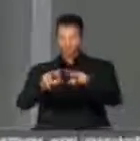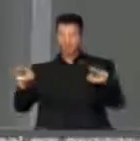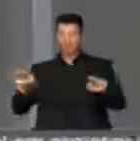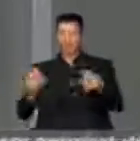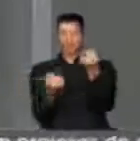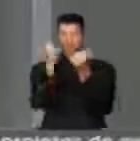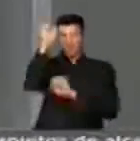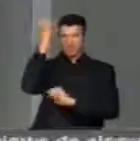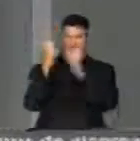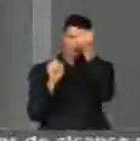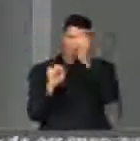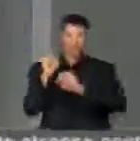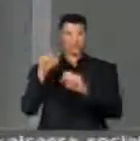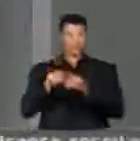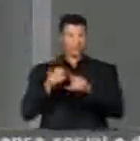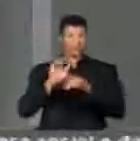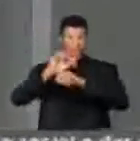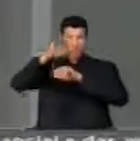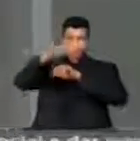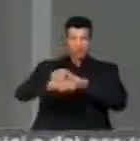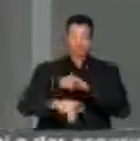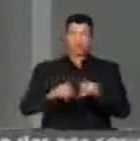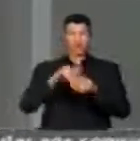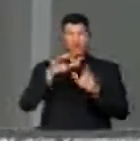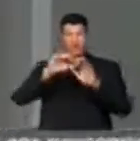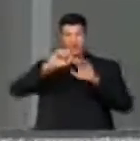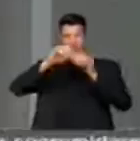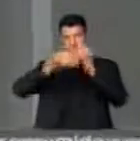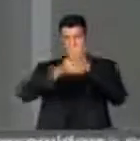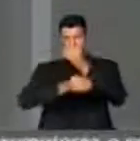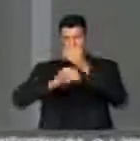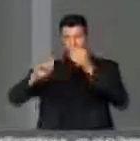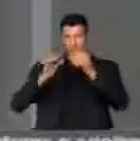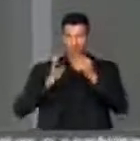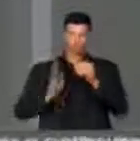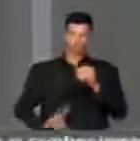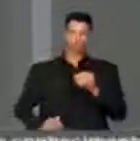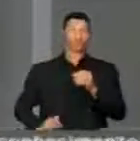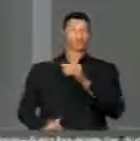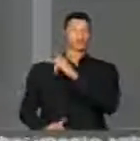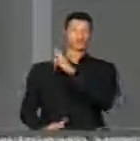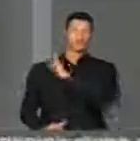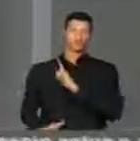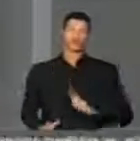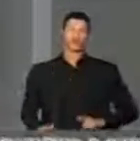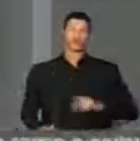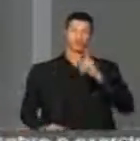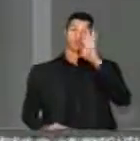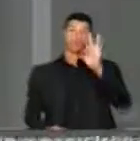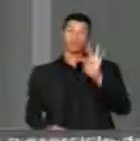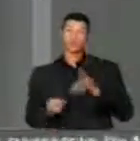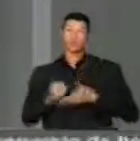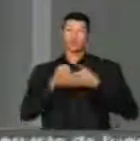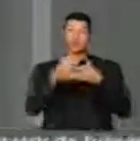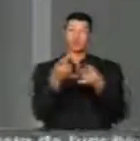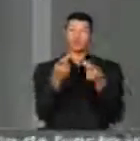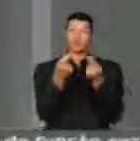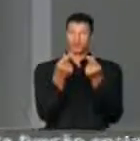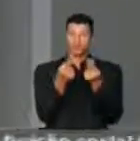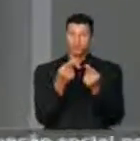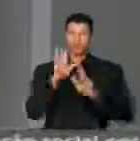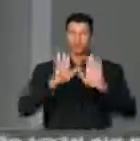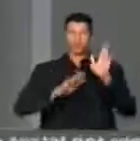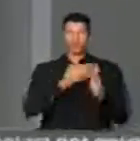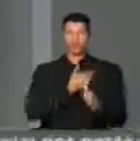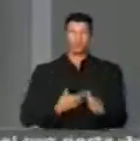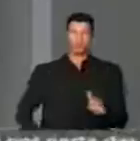usinas hidrelétricas e saneamento básico. O governo do PT levou ainda o orçamento da educação